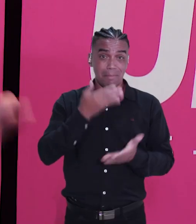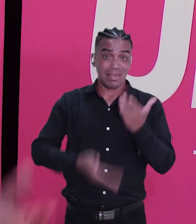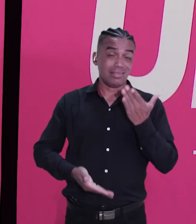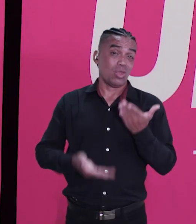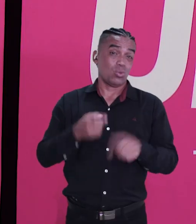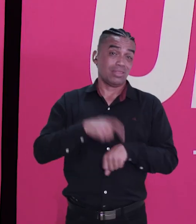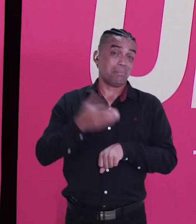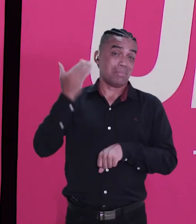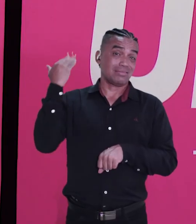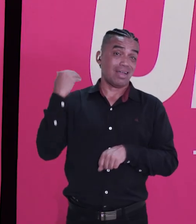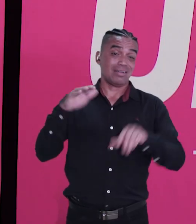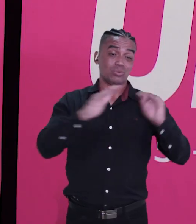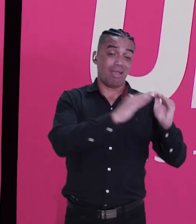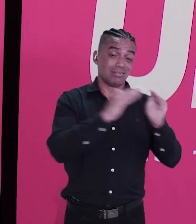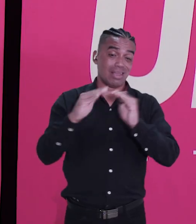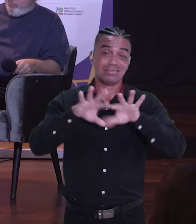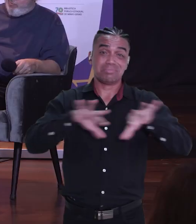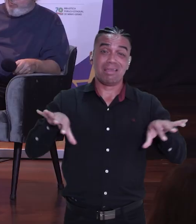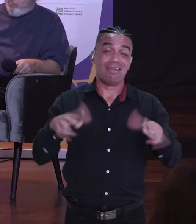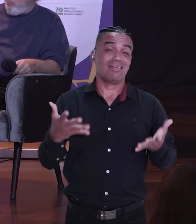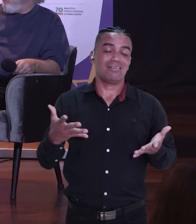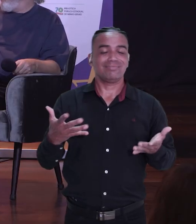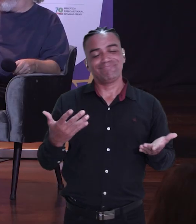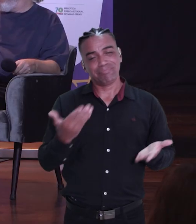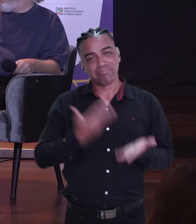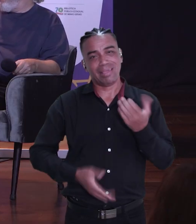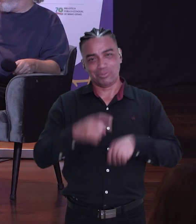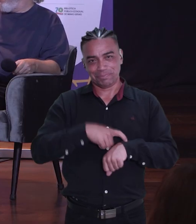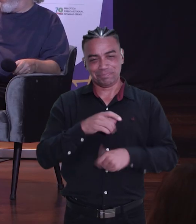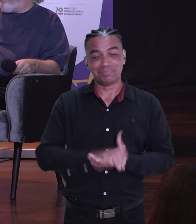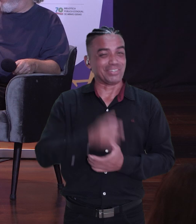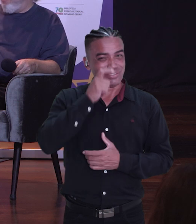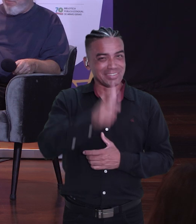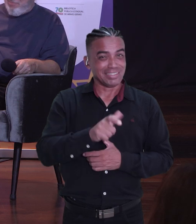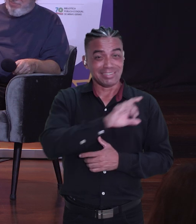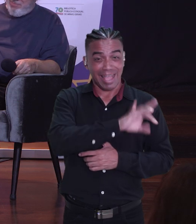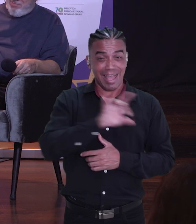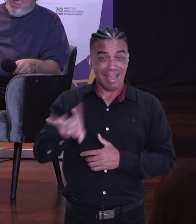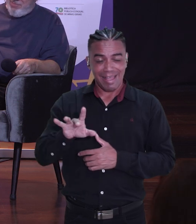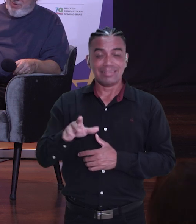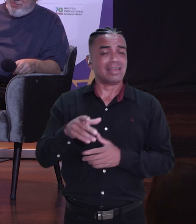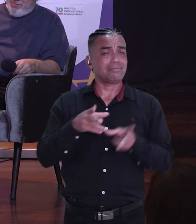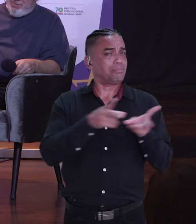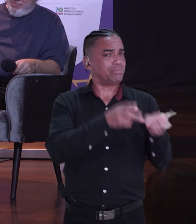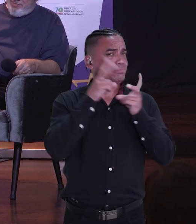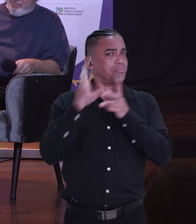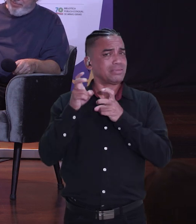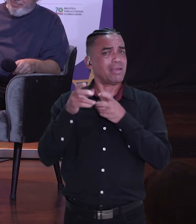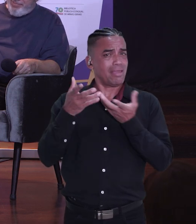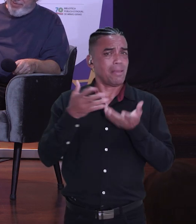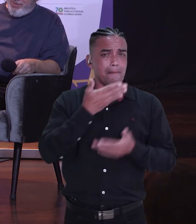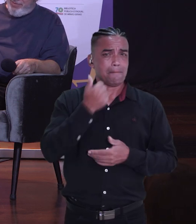que perdemos tempo no passado, né, morando separados, né? E isso é interessante porque cada um agora é capaz de